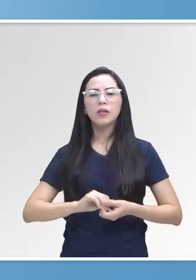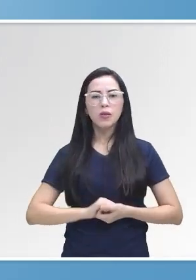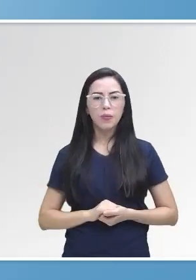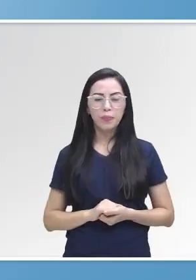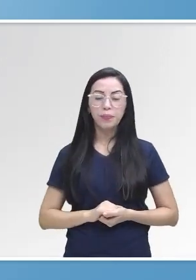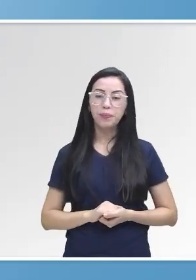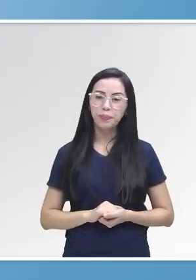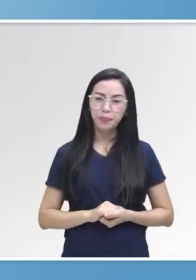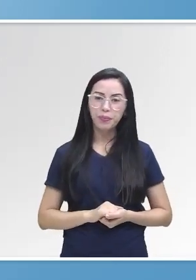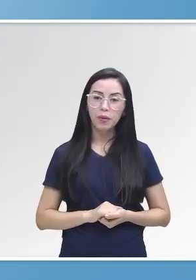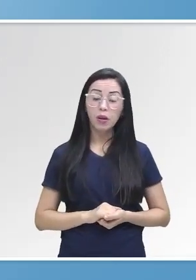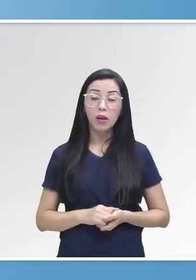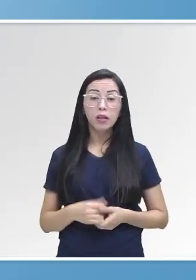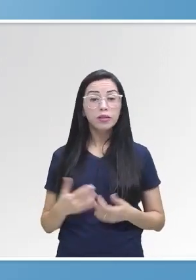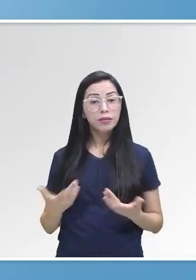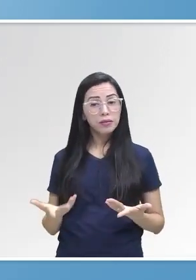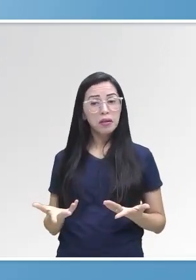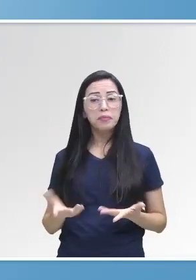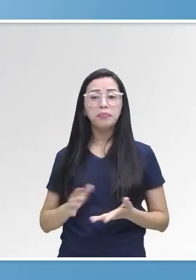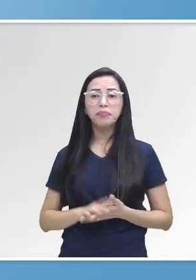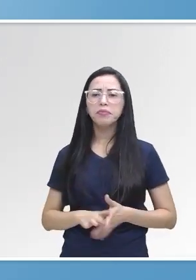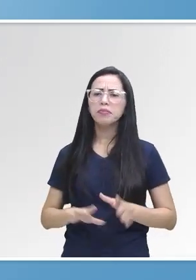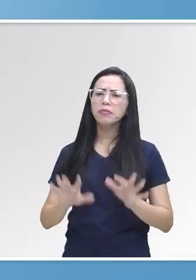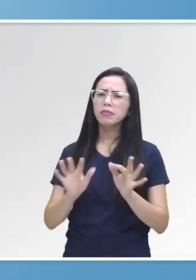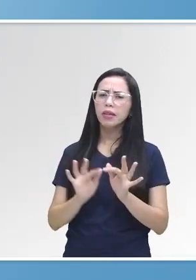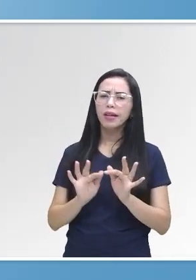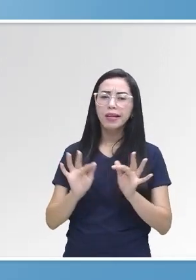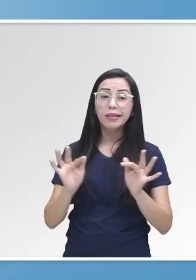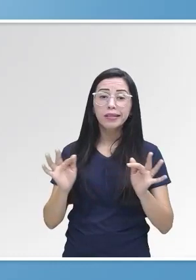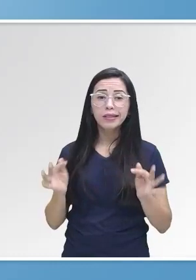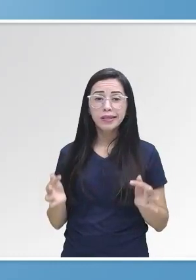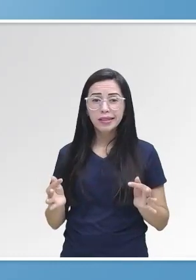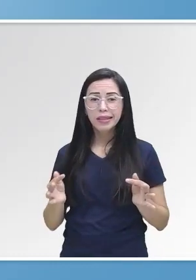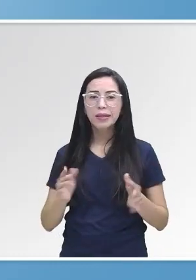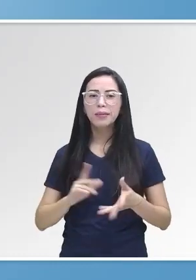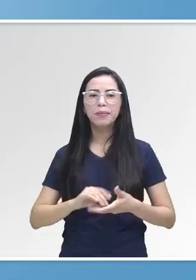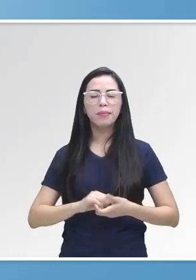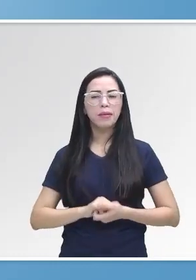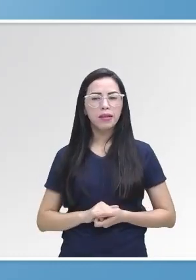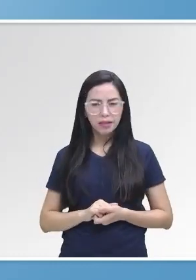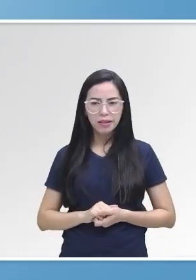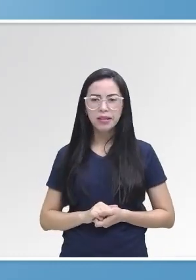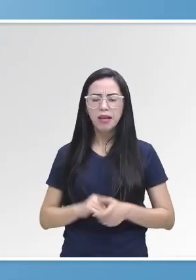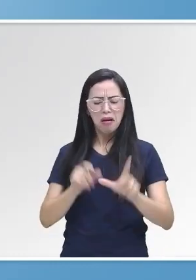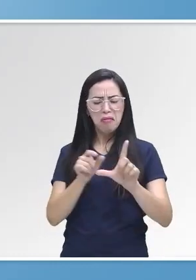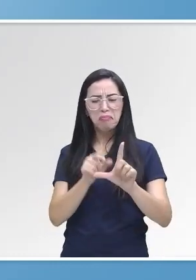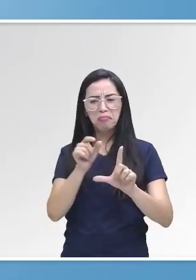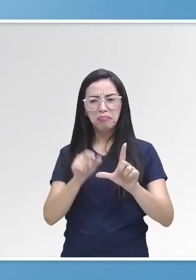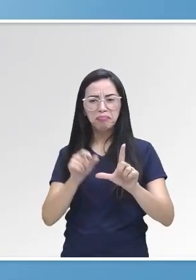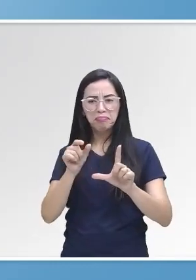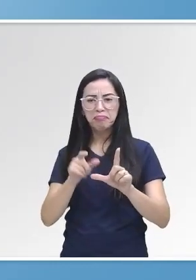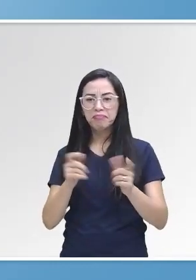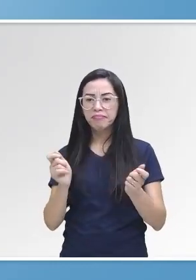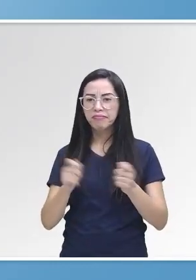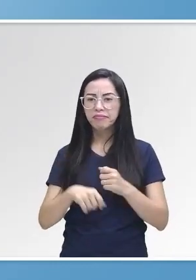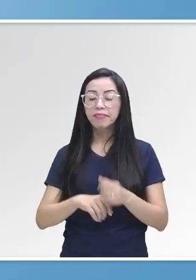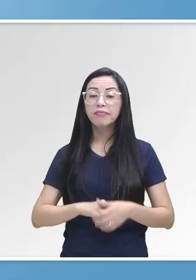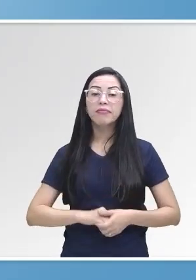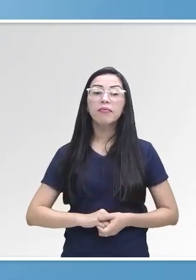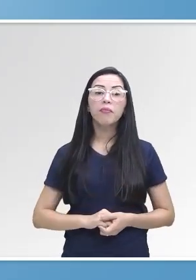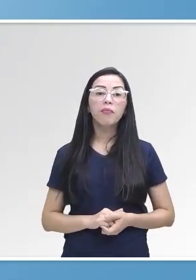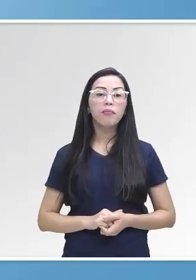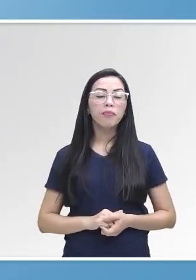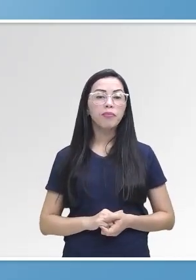casa dele e assim que eles não é bem simples bem gostoso de fazer o fracos vamos ver mais um bora